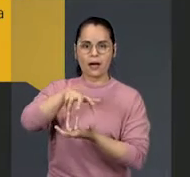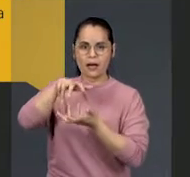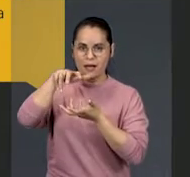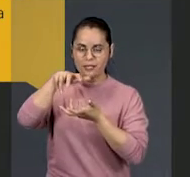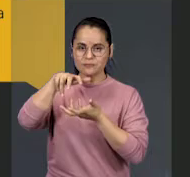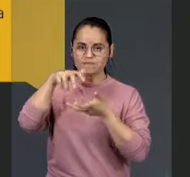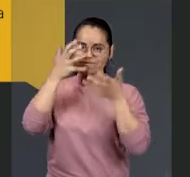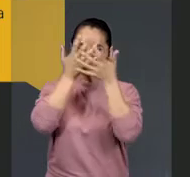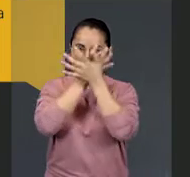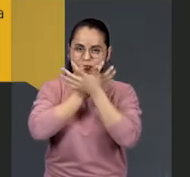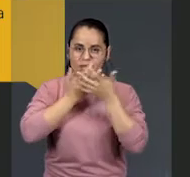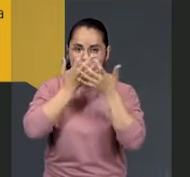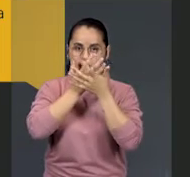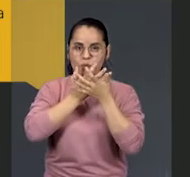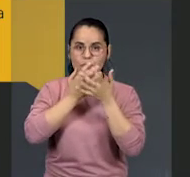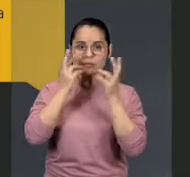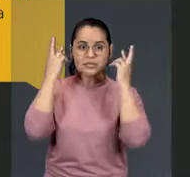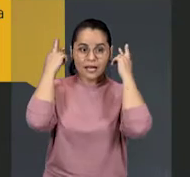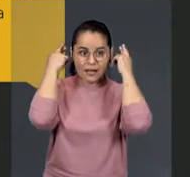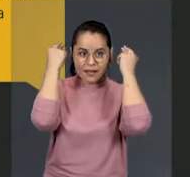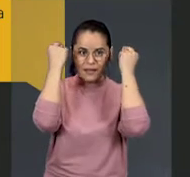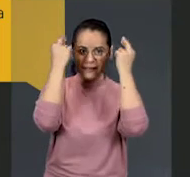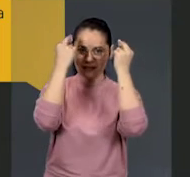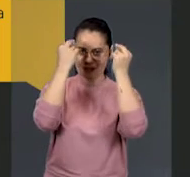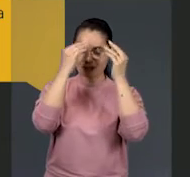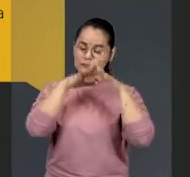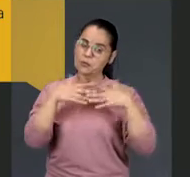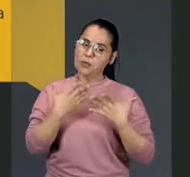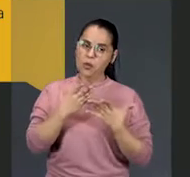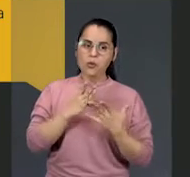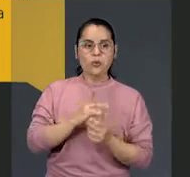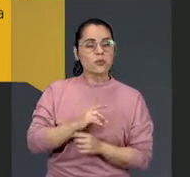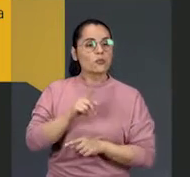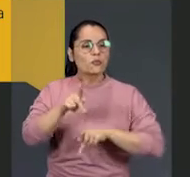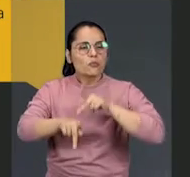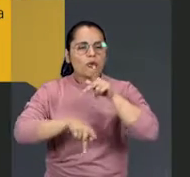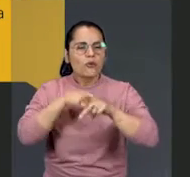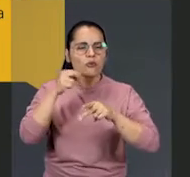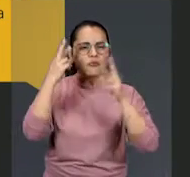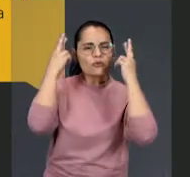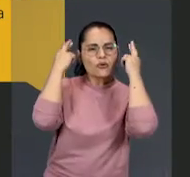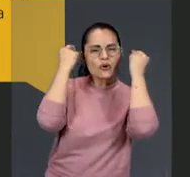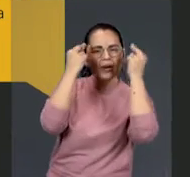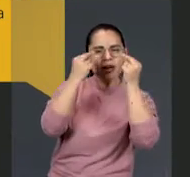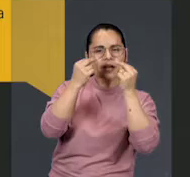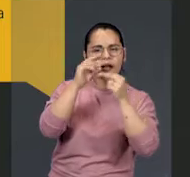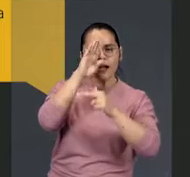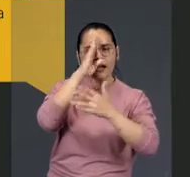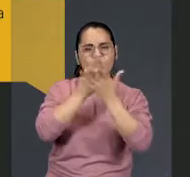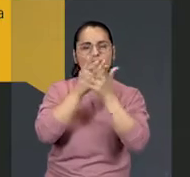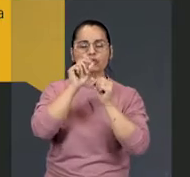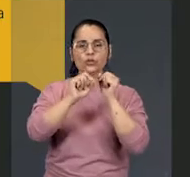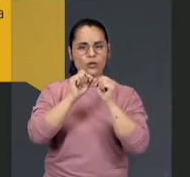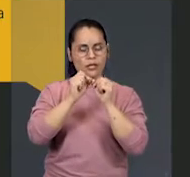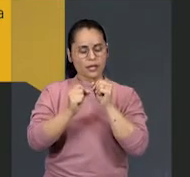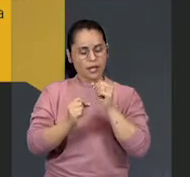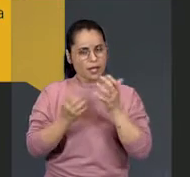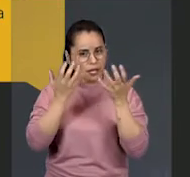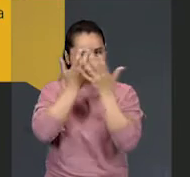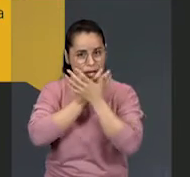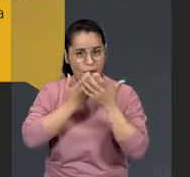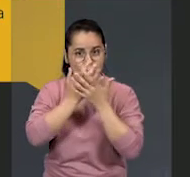A música grega. Para os gregos, a música tinha origem divina e